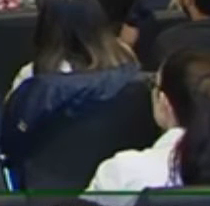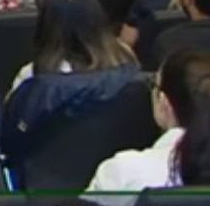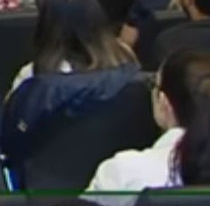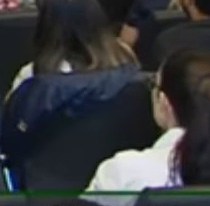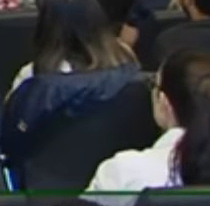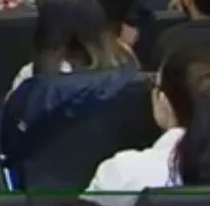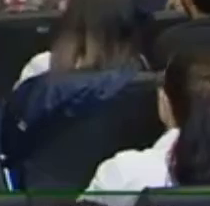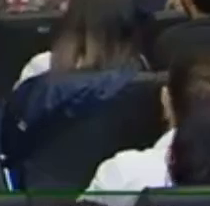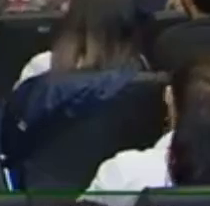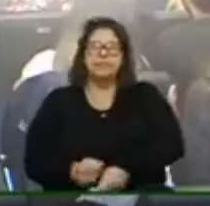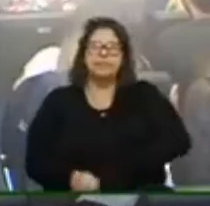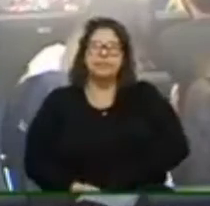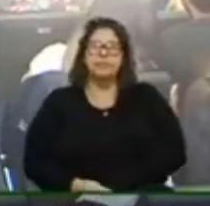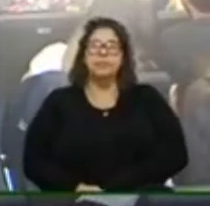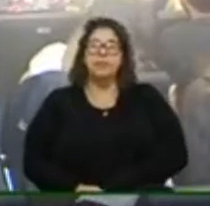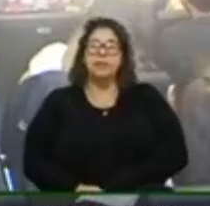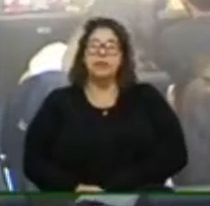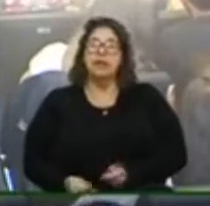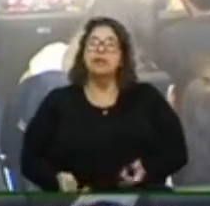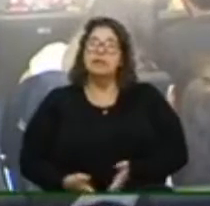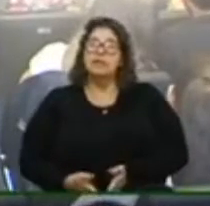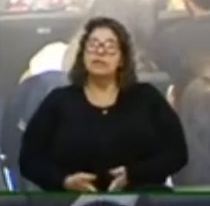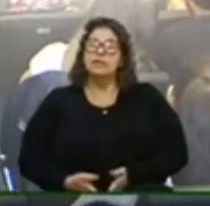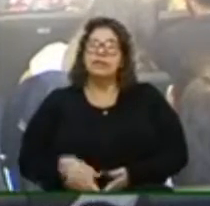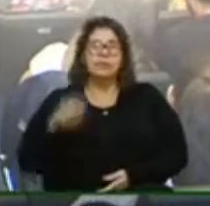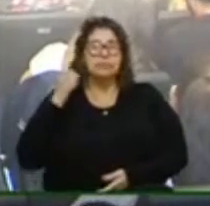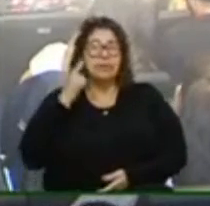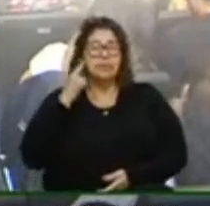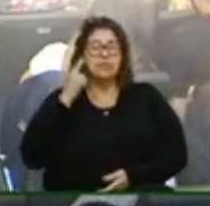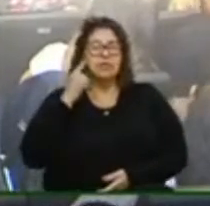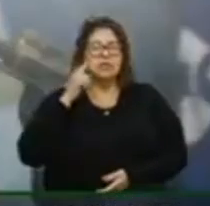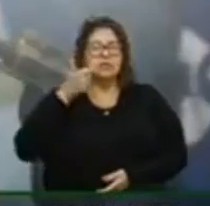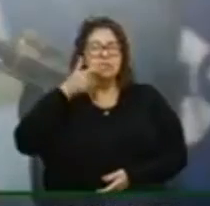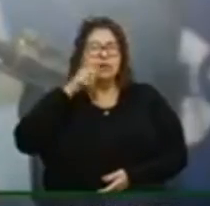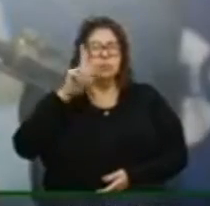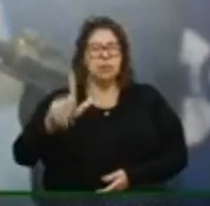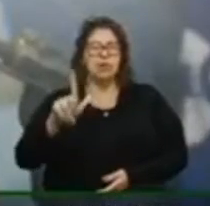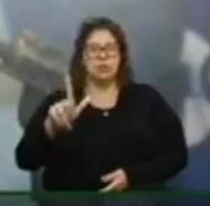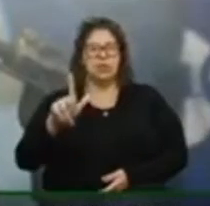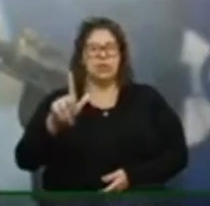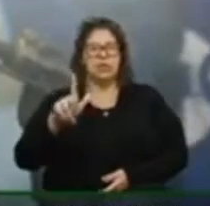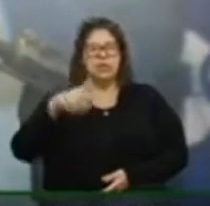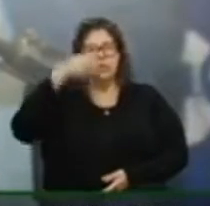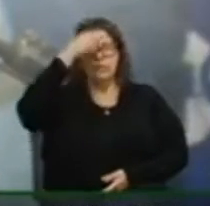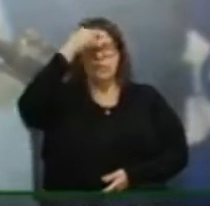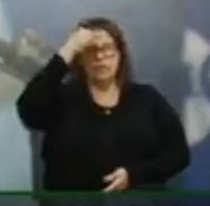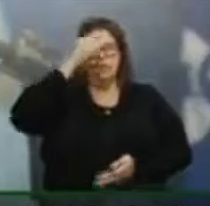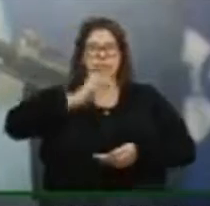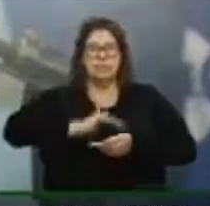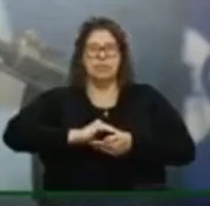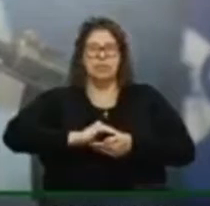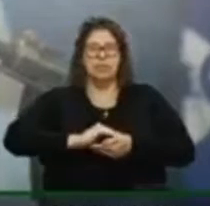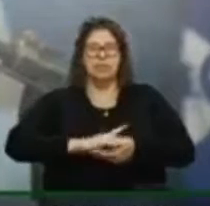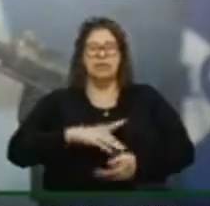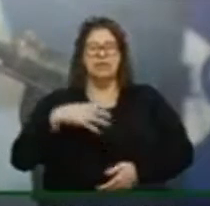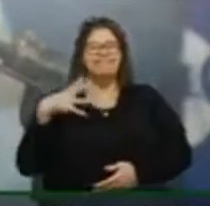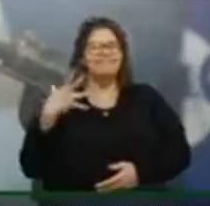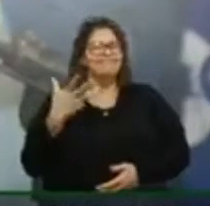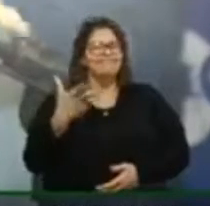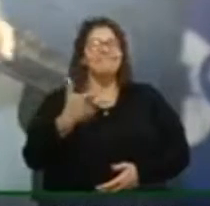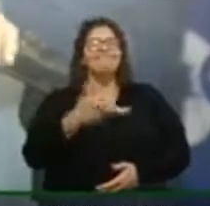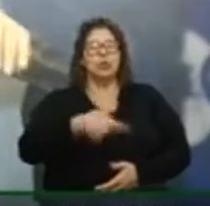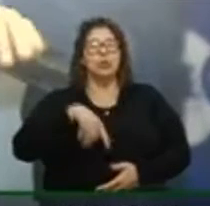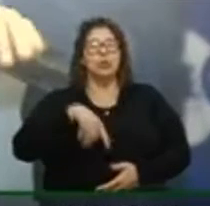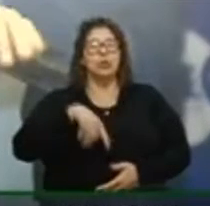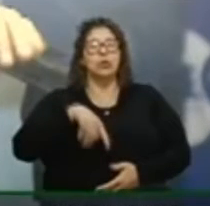então acho que se tem uma conquista linda da universidade é que há uma unanimidade dos